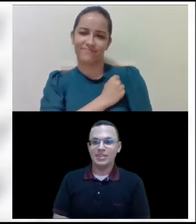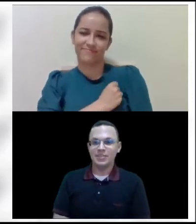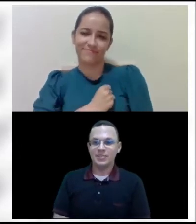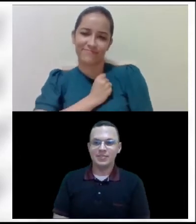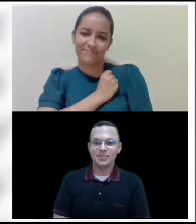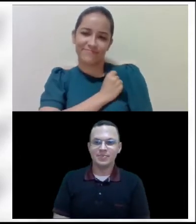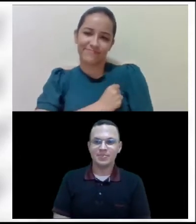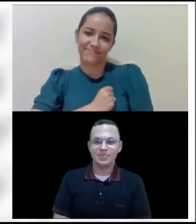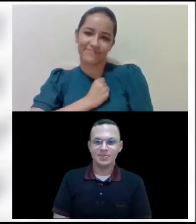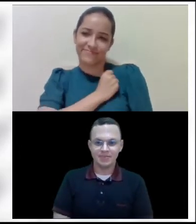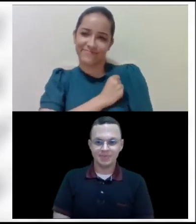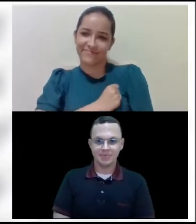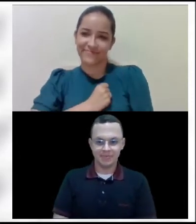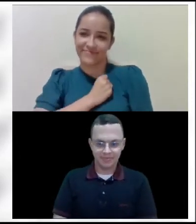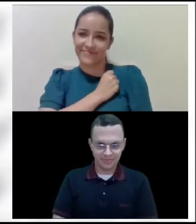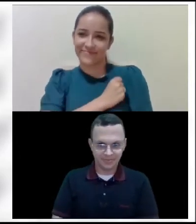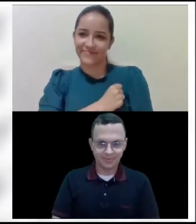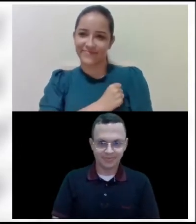Saudade.